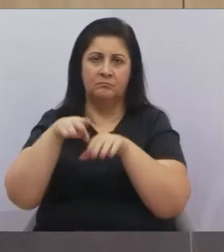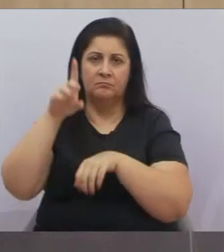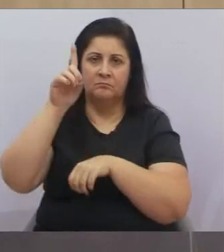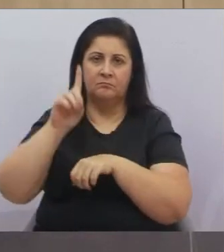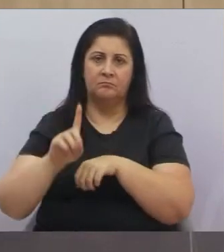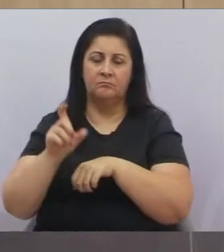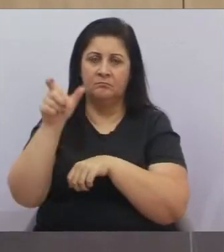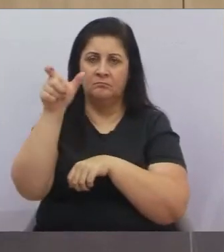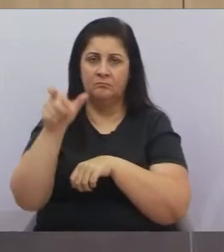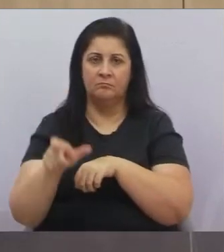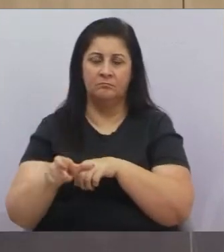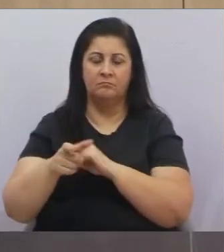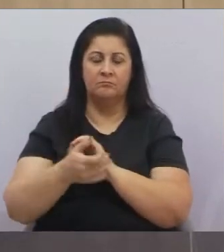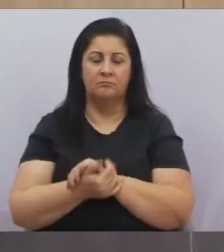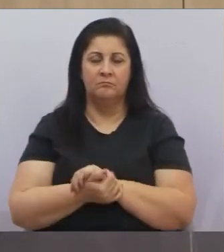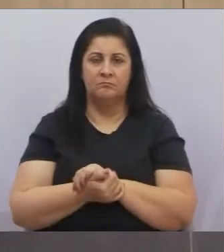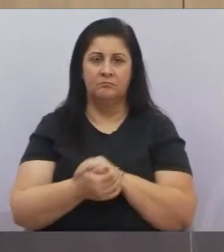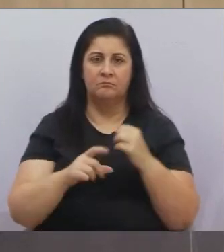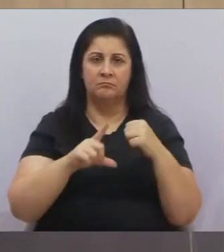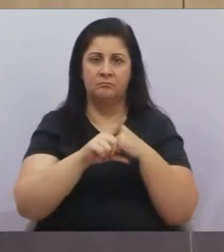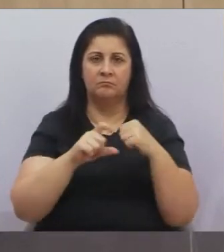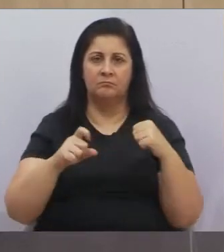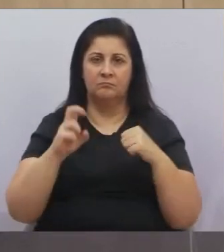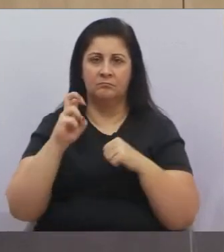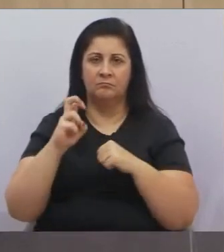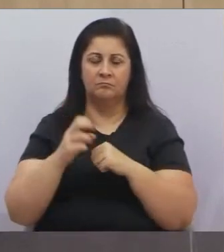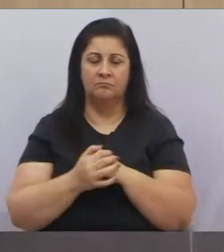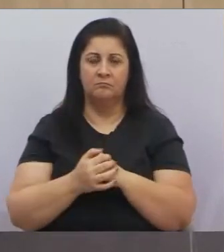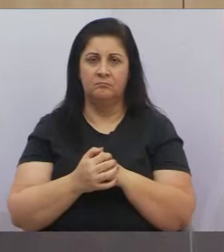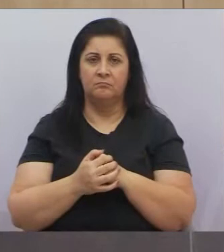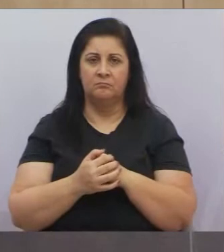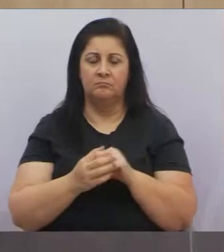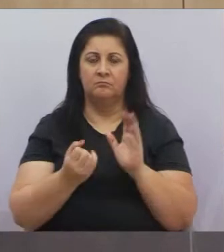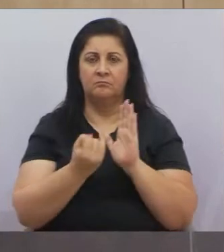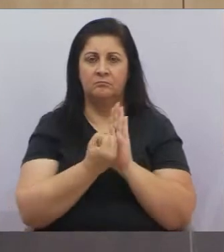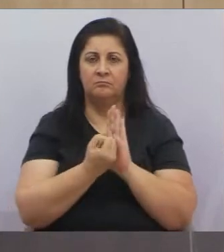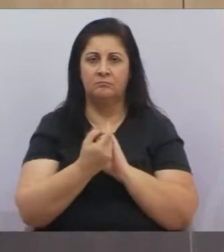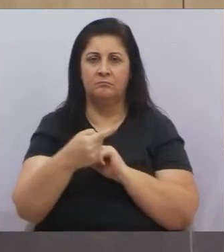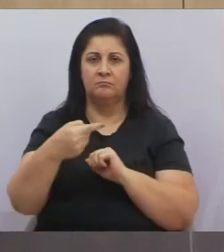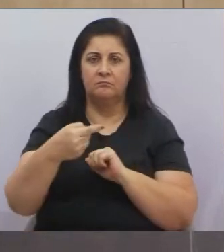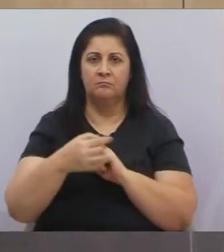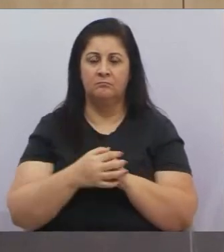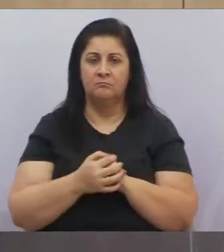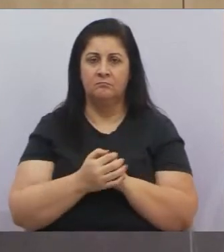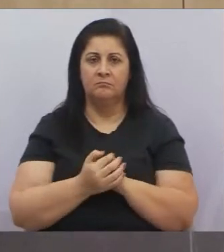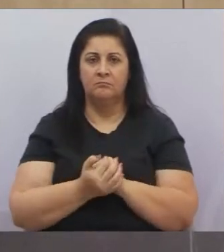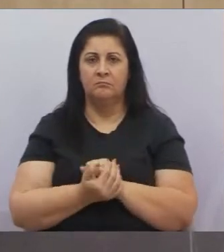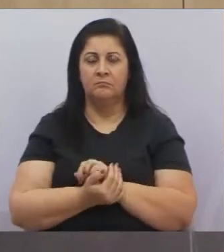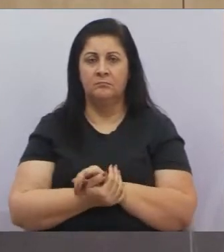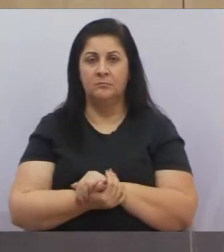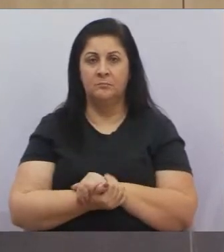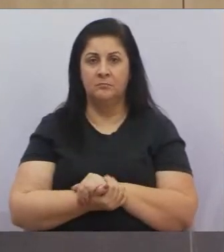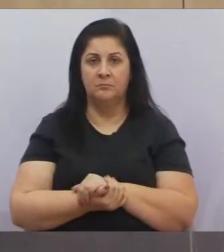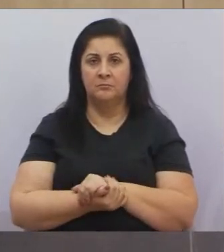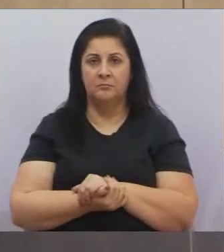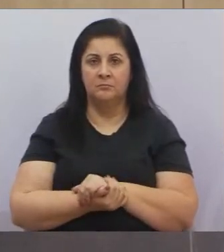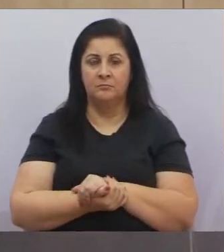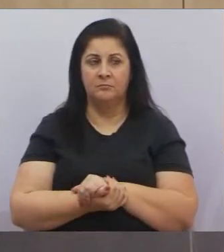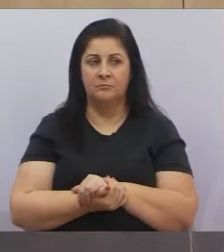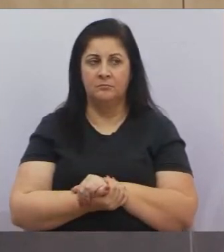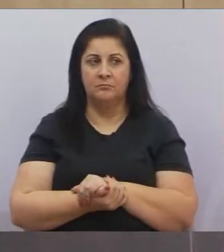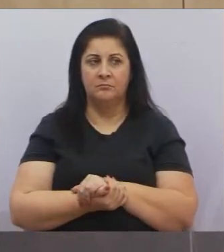Humanos. Artigo 5º. Inciso 1º, letra A. A